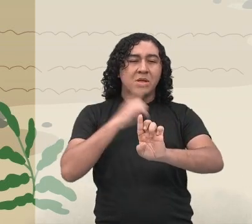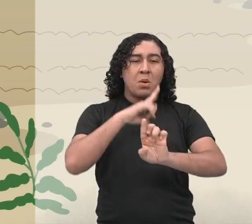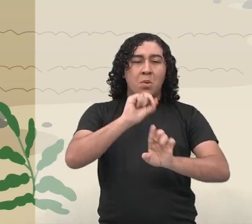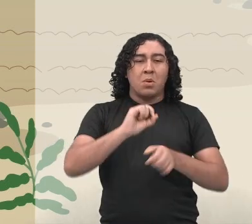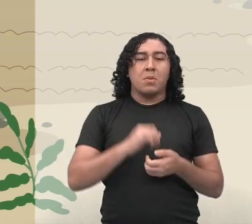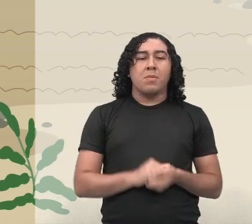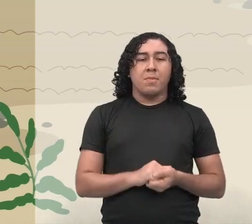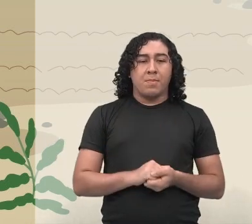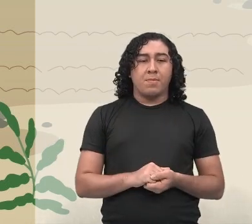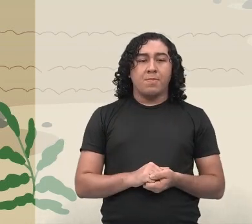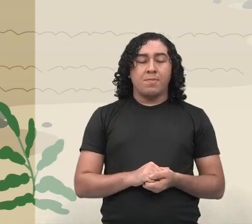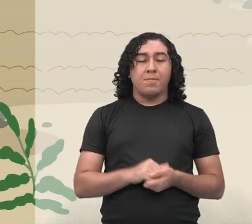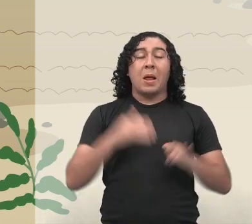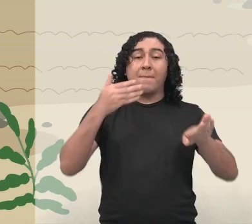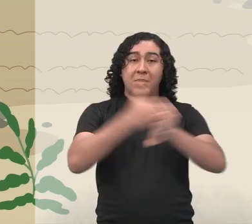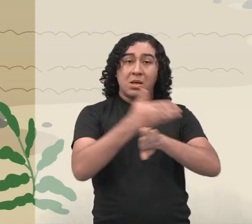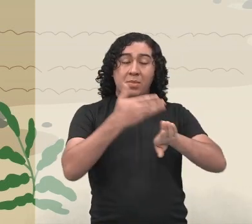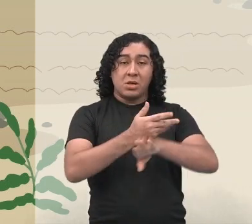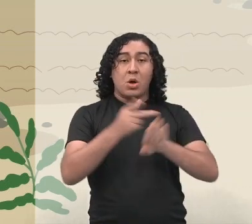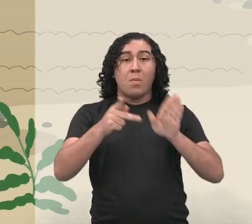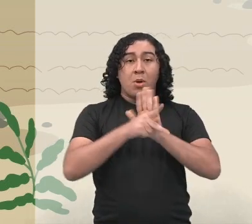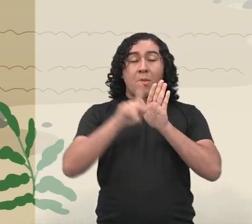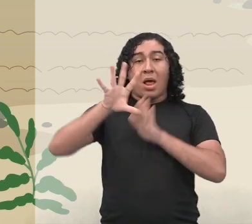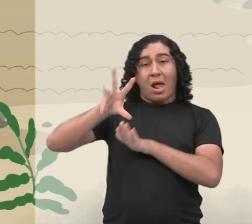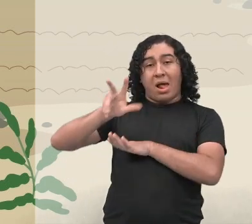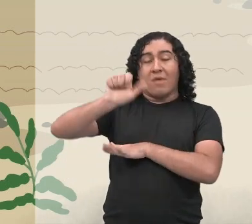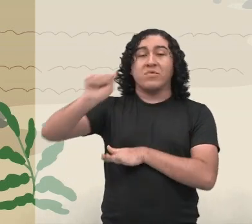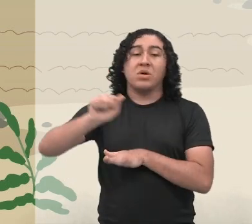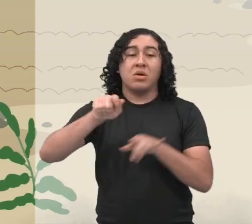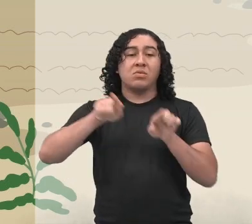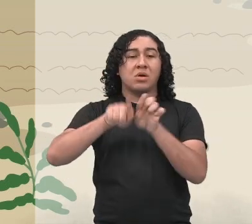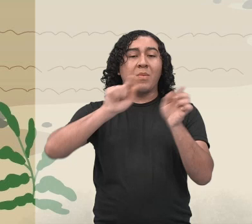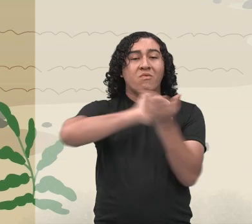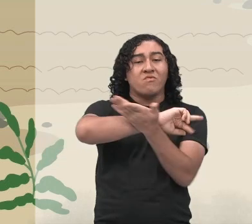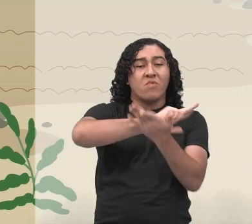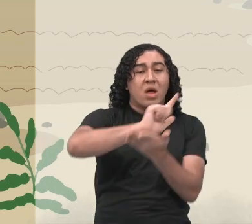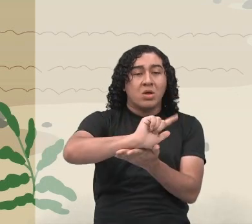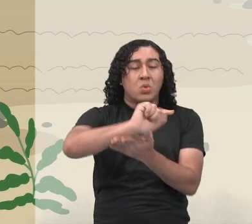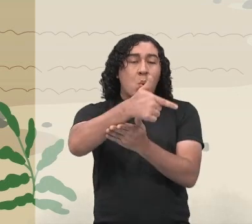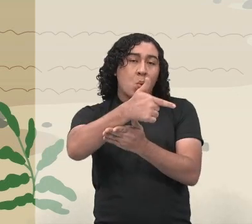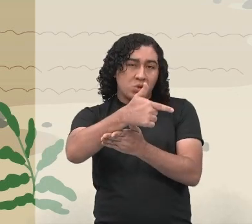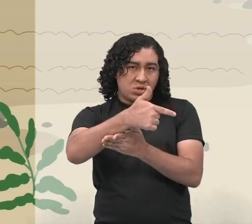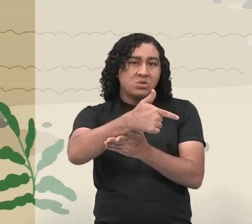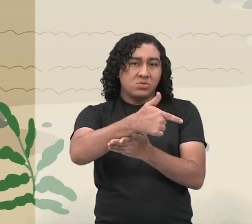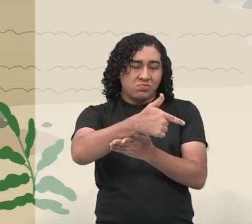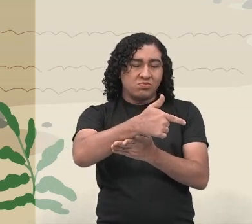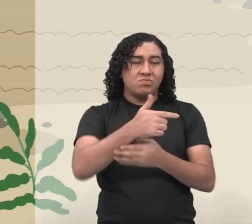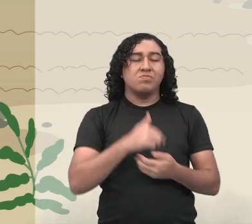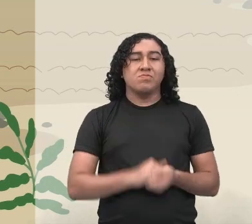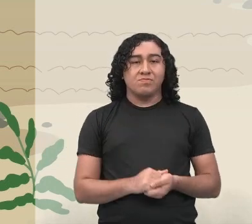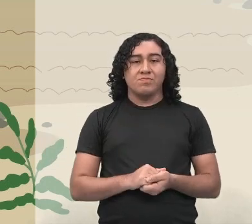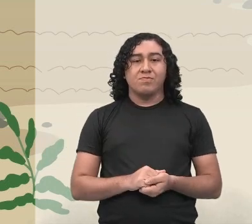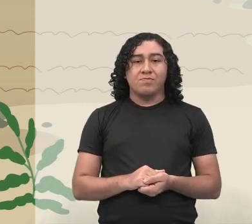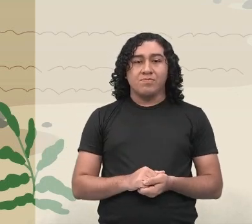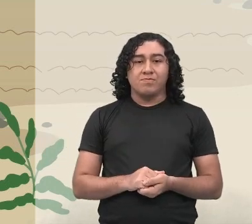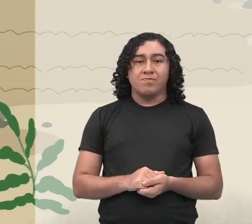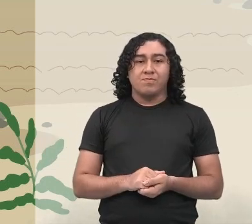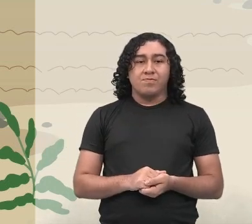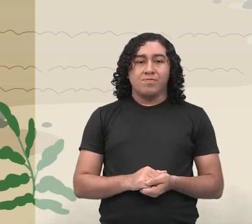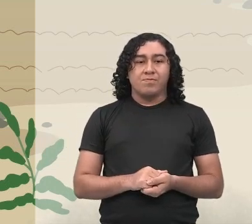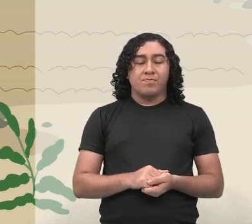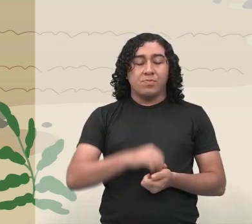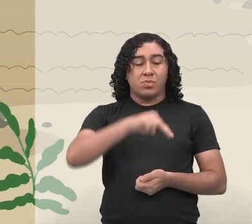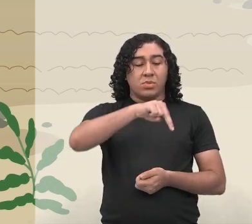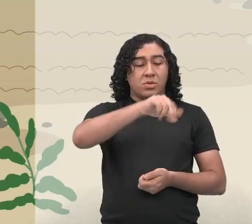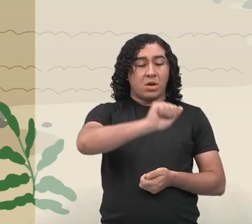com a participação de africanos, hutsos e outras etnias. Gente, os nagôs